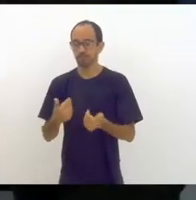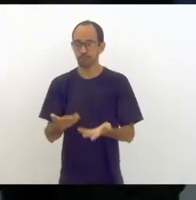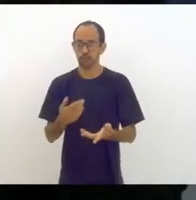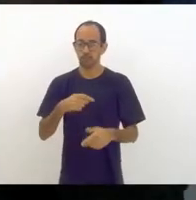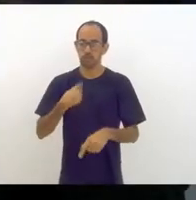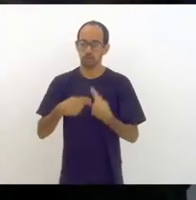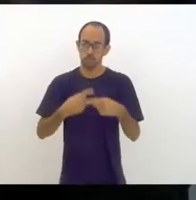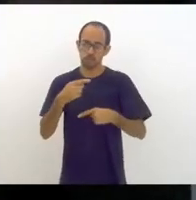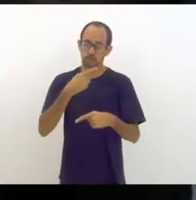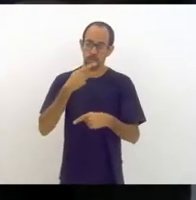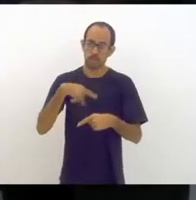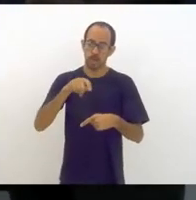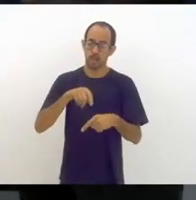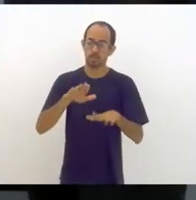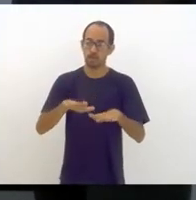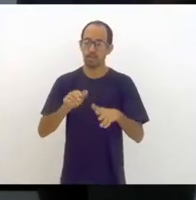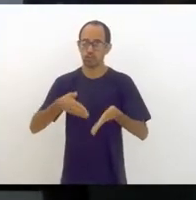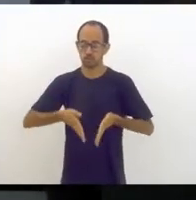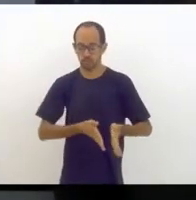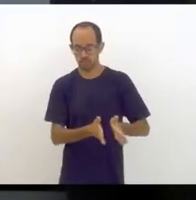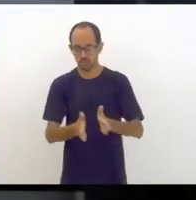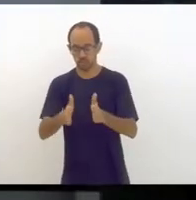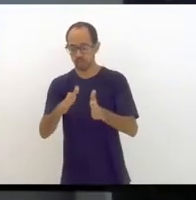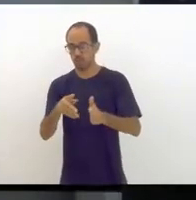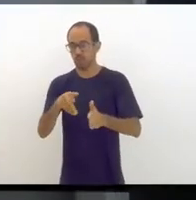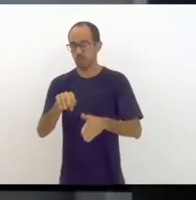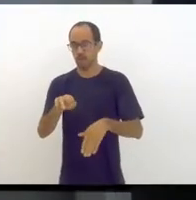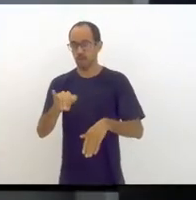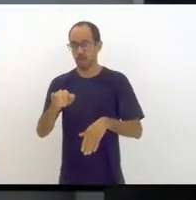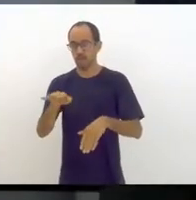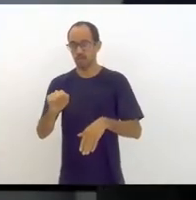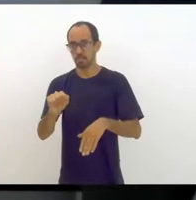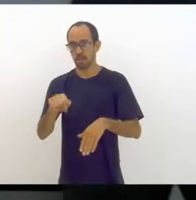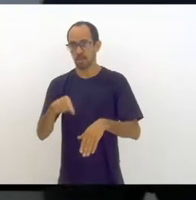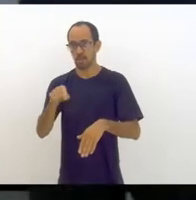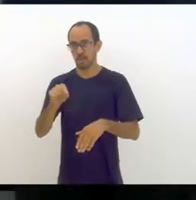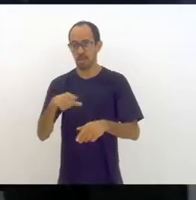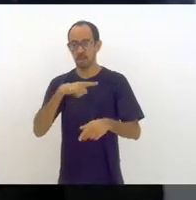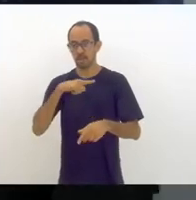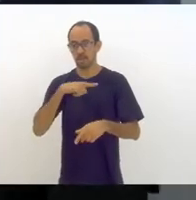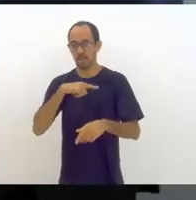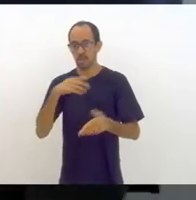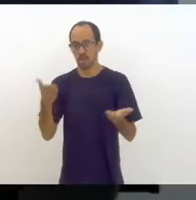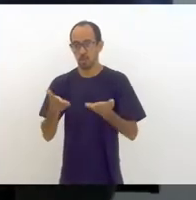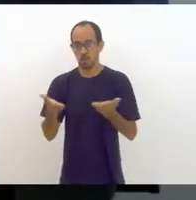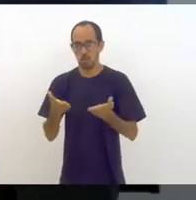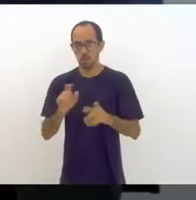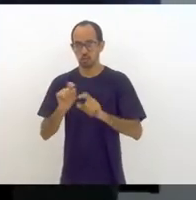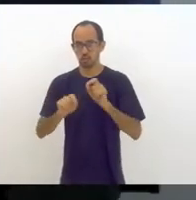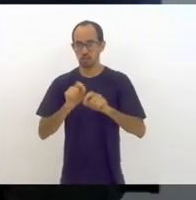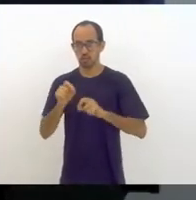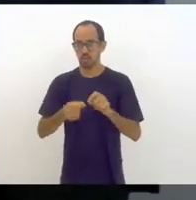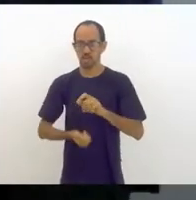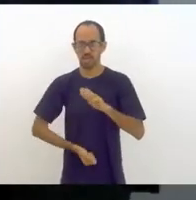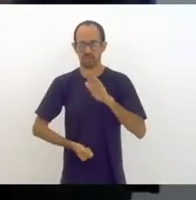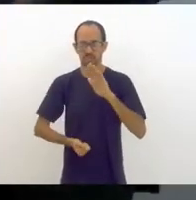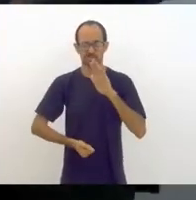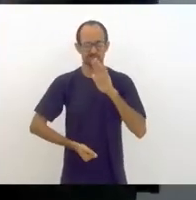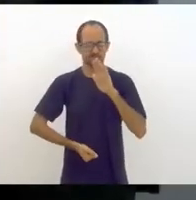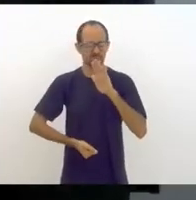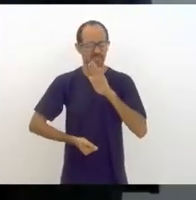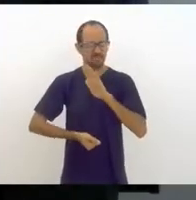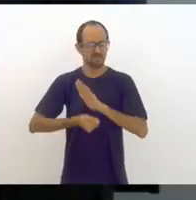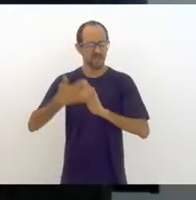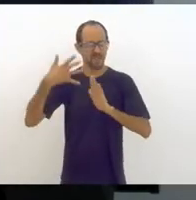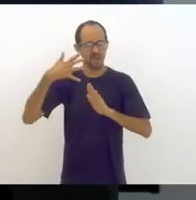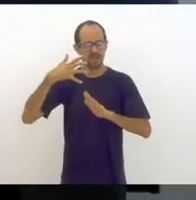frente, mas o Rio Paraíba do Sul, a bacia do Rio Paraíba do Sul, ela concentra hoje uma taxa de endemismo muito